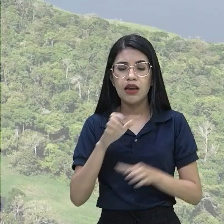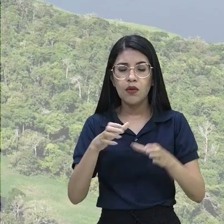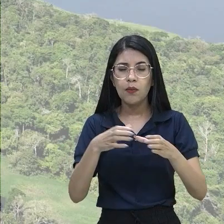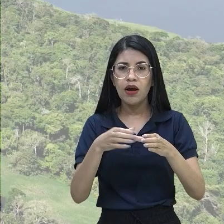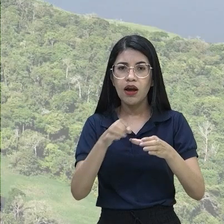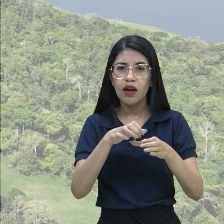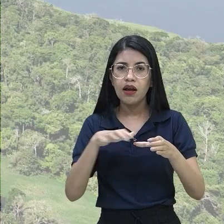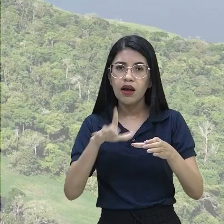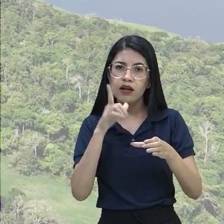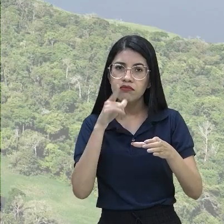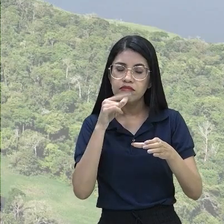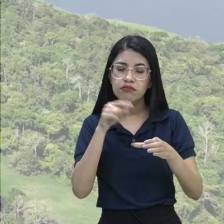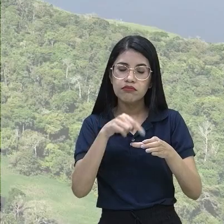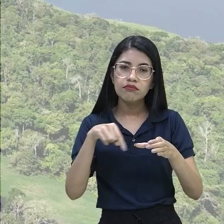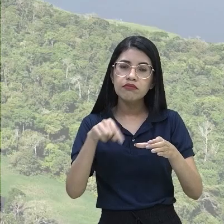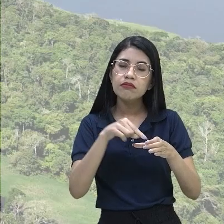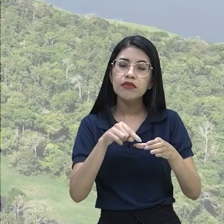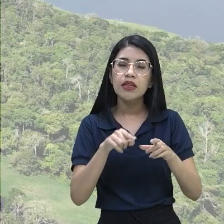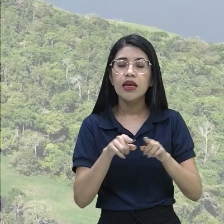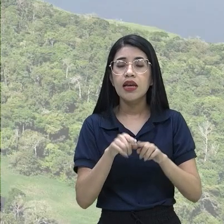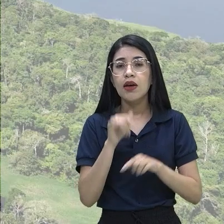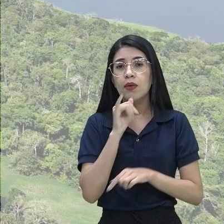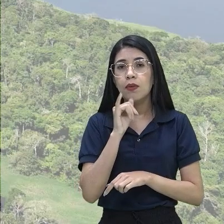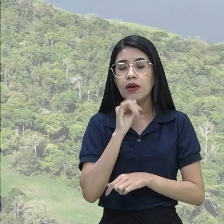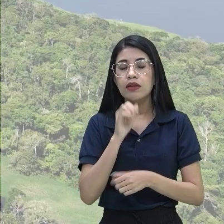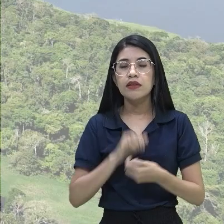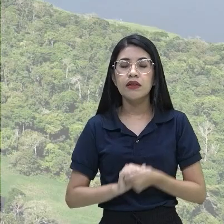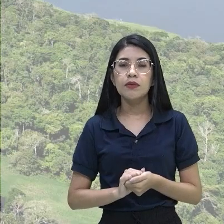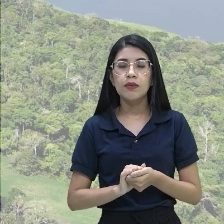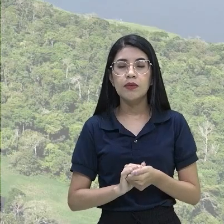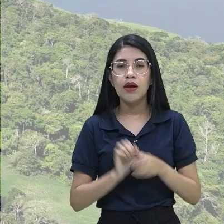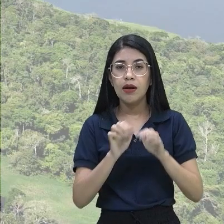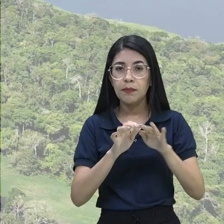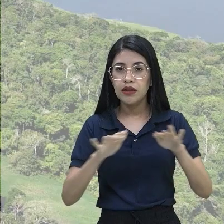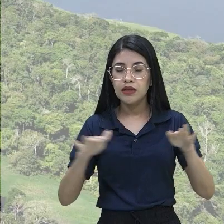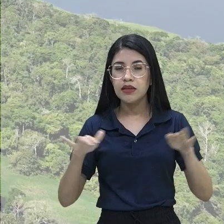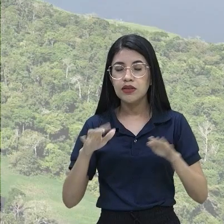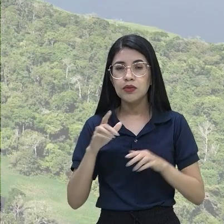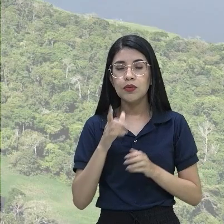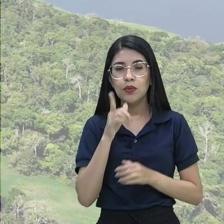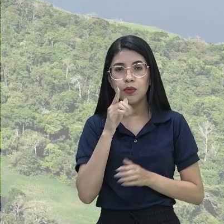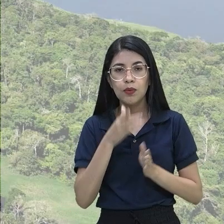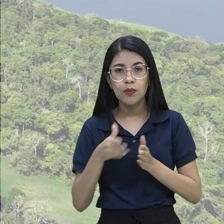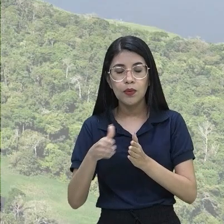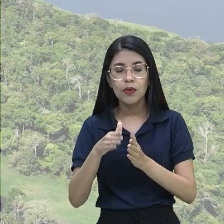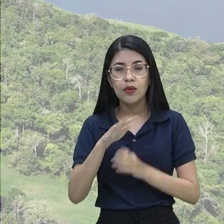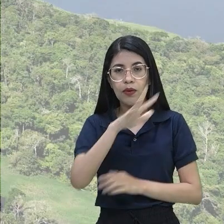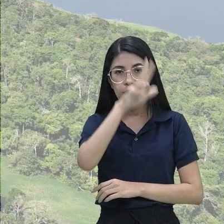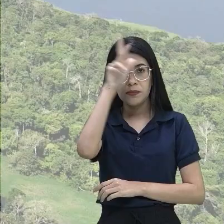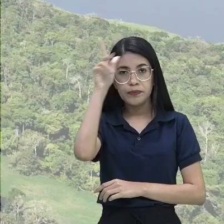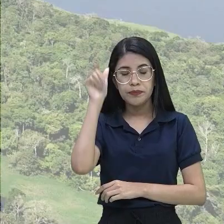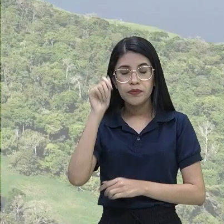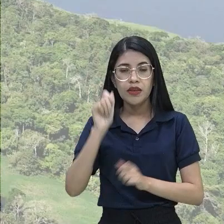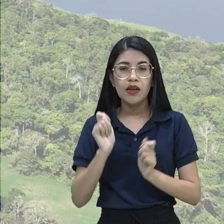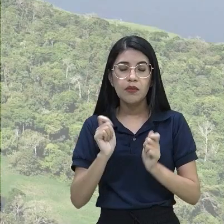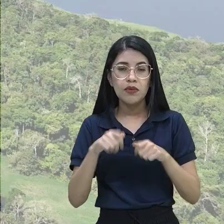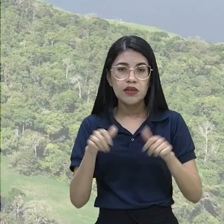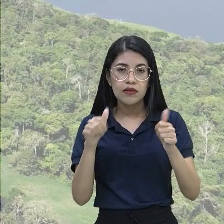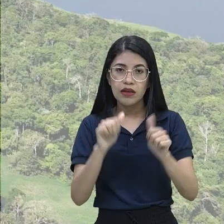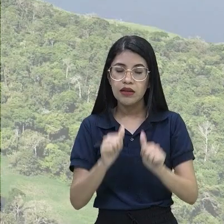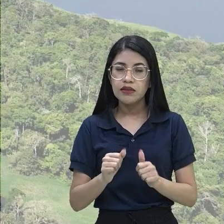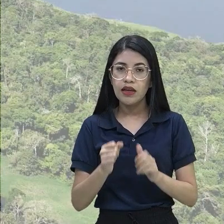dado aí a vocês vai ser a planície do rio Amazonas, ok? Então, aí a gente pode analisar todas